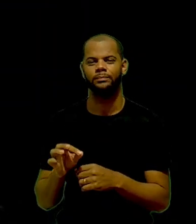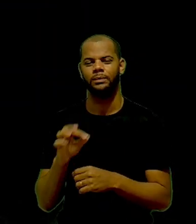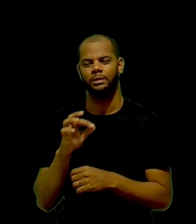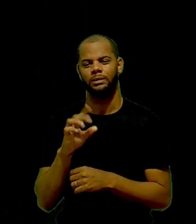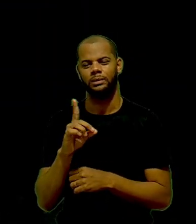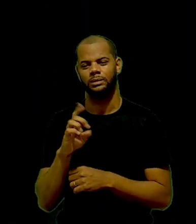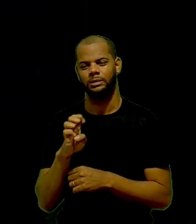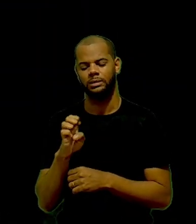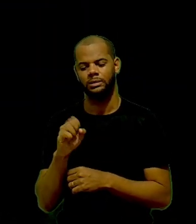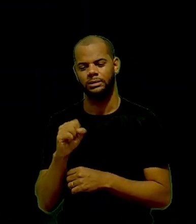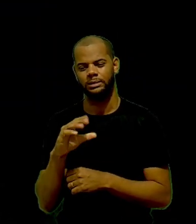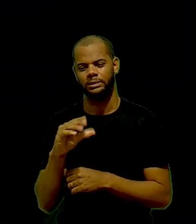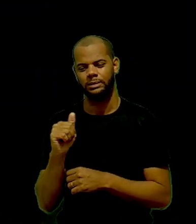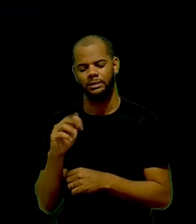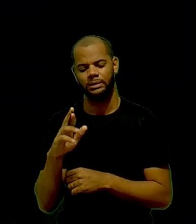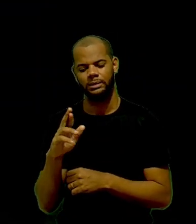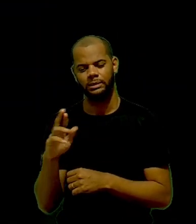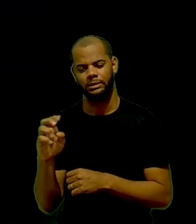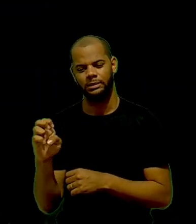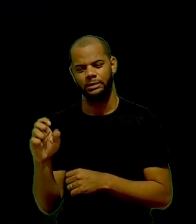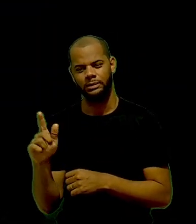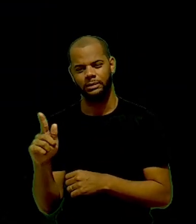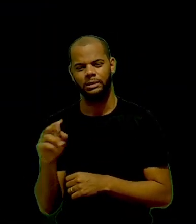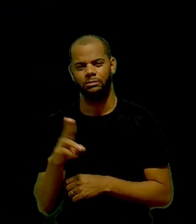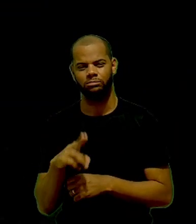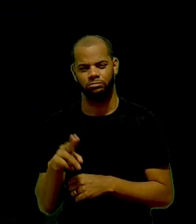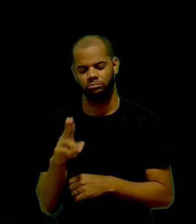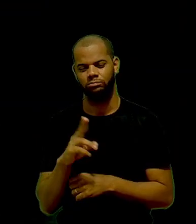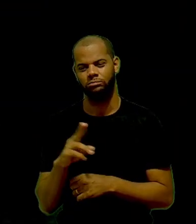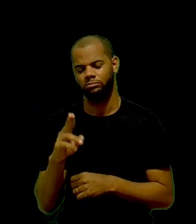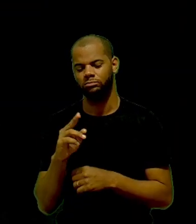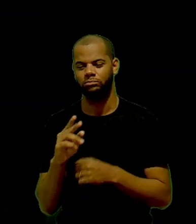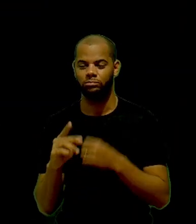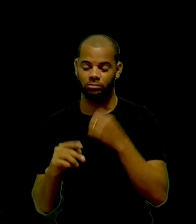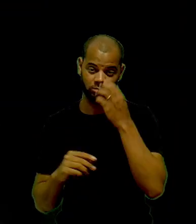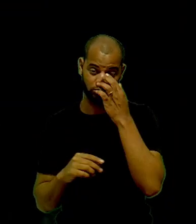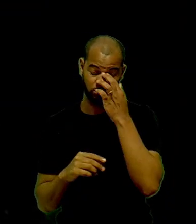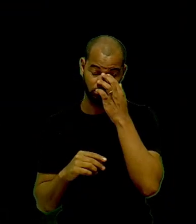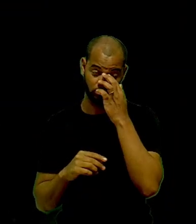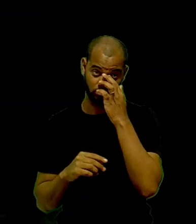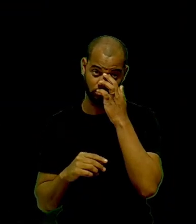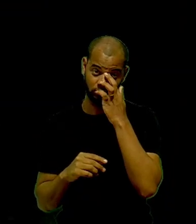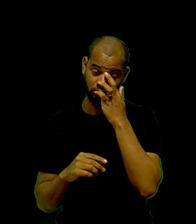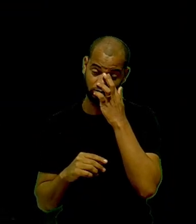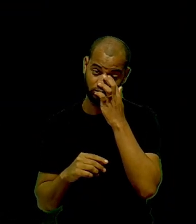Então, eu uso a energia solar num horário que não tem energia do sol, né?